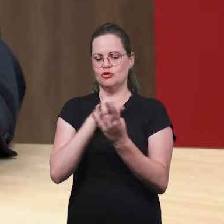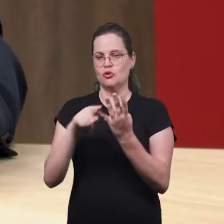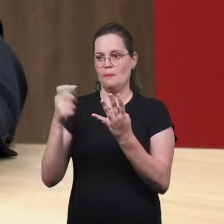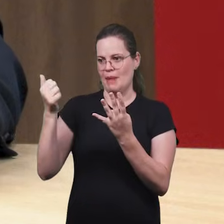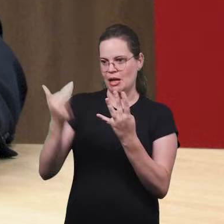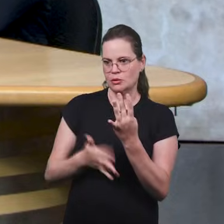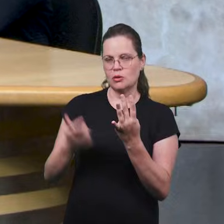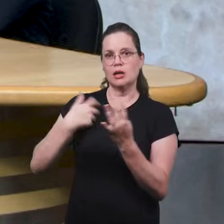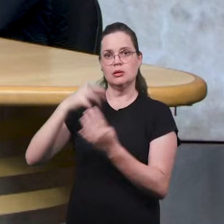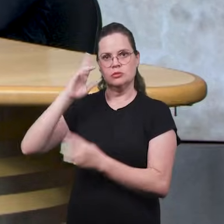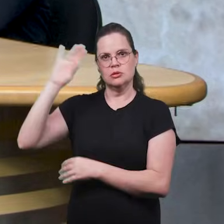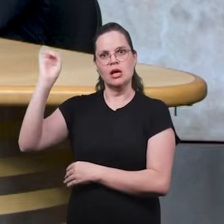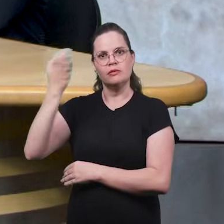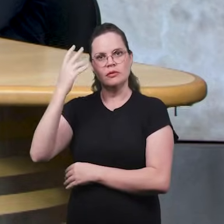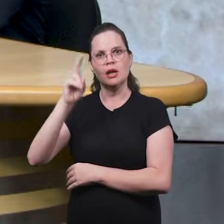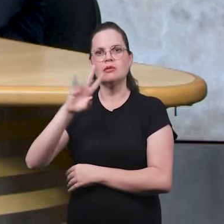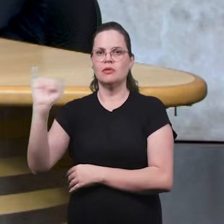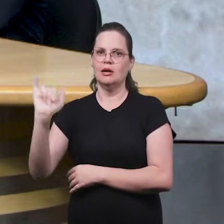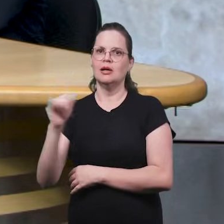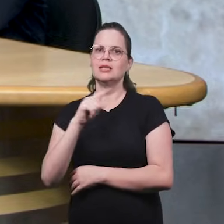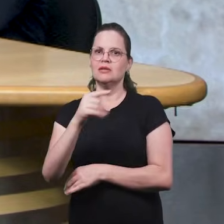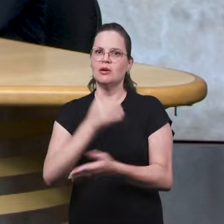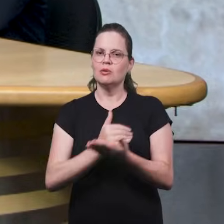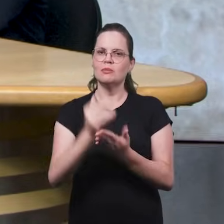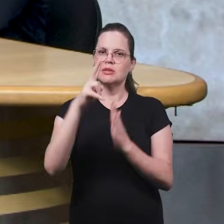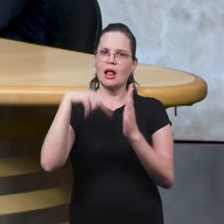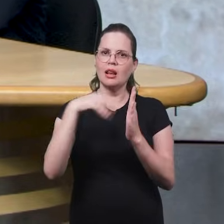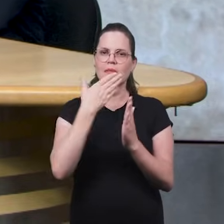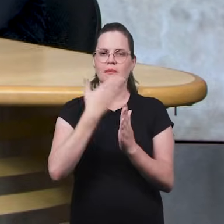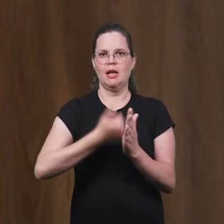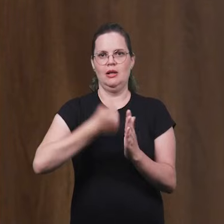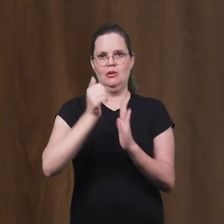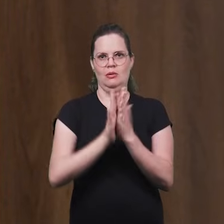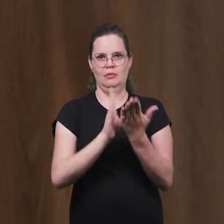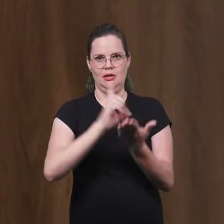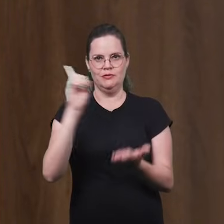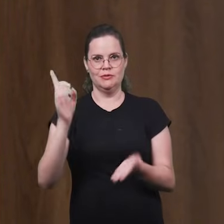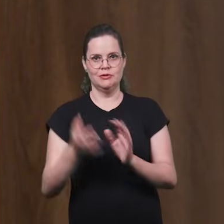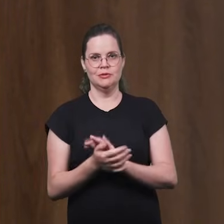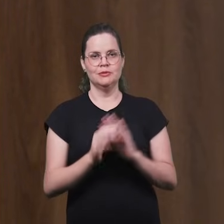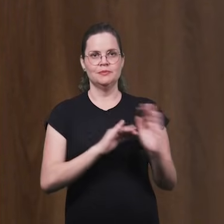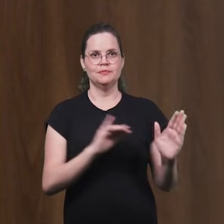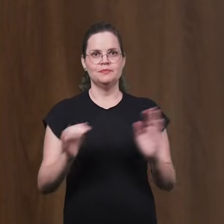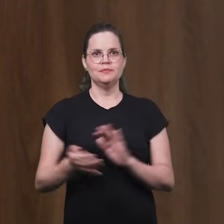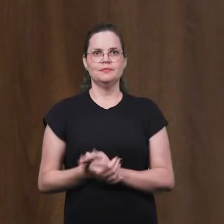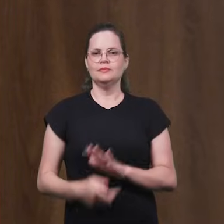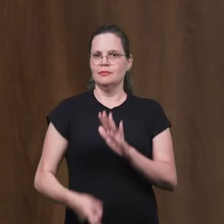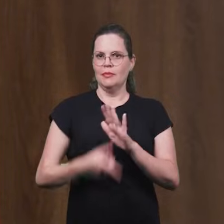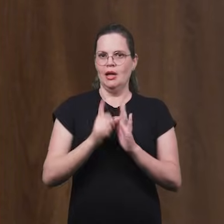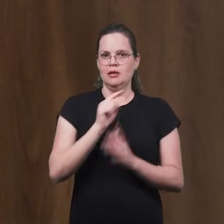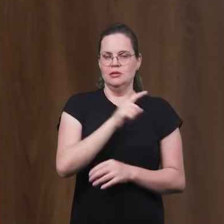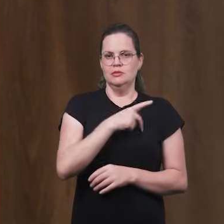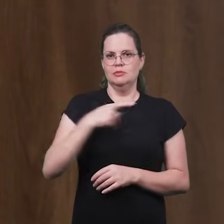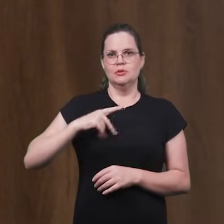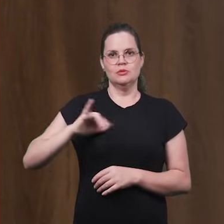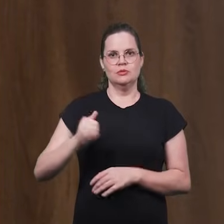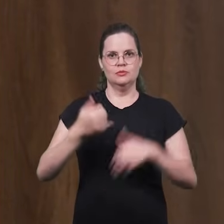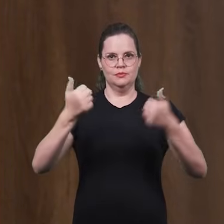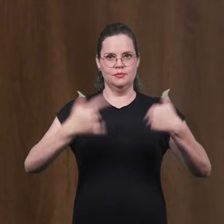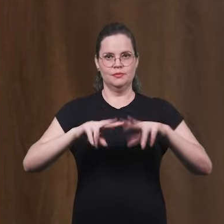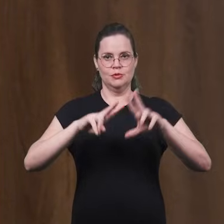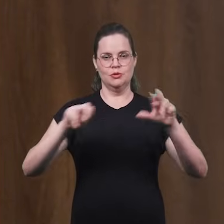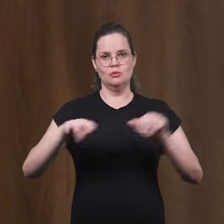revelação. Exato. E aí você vai alcançar na leitura à palavra. Josias, antes do pastor João falar sobre o texto de